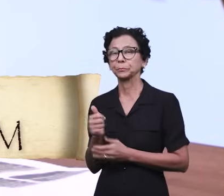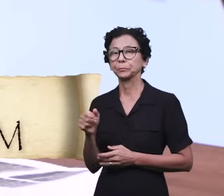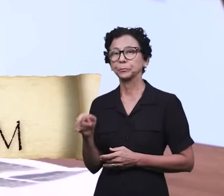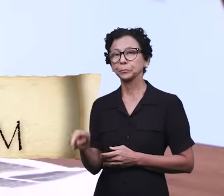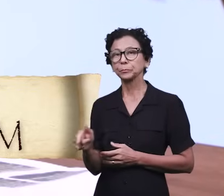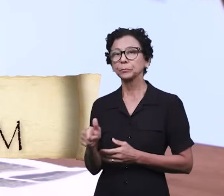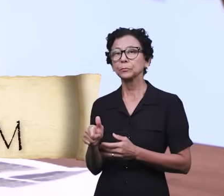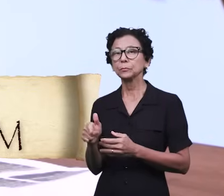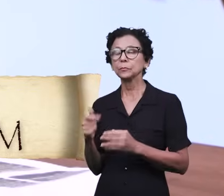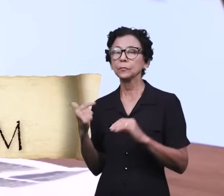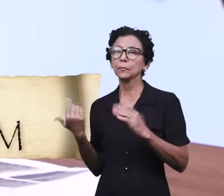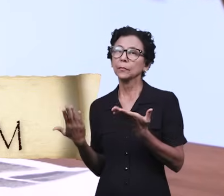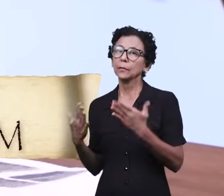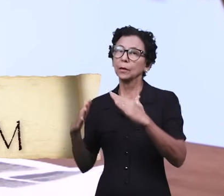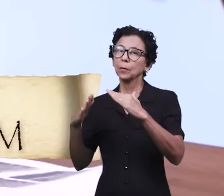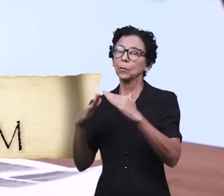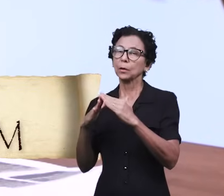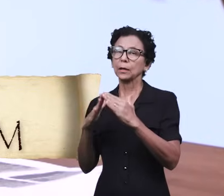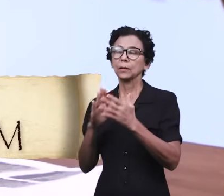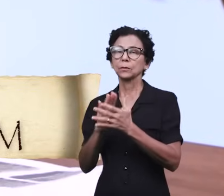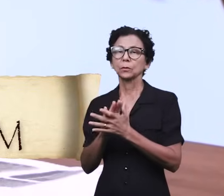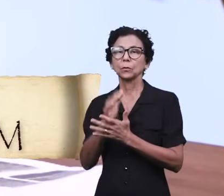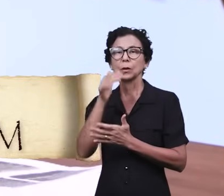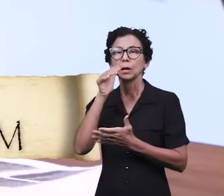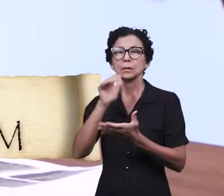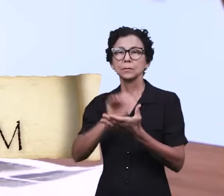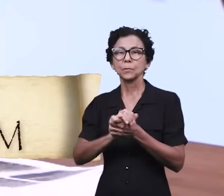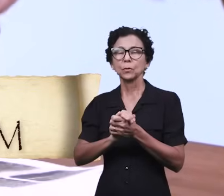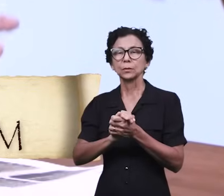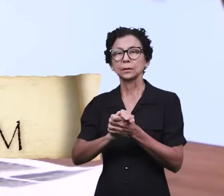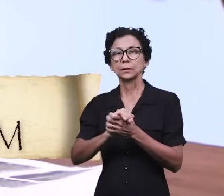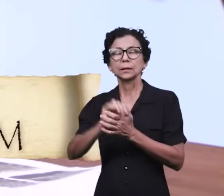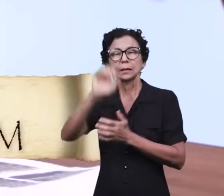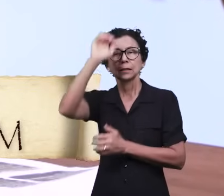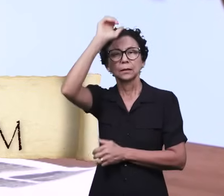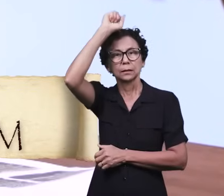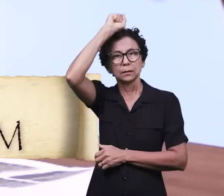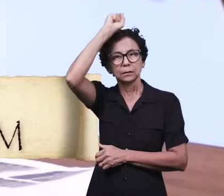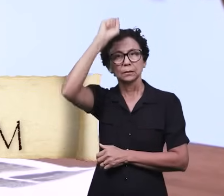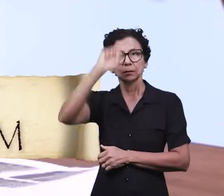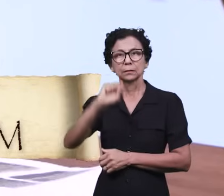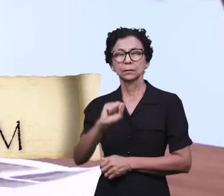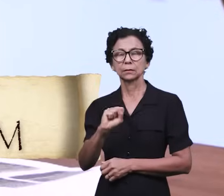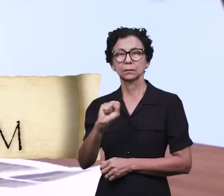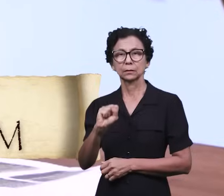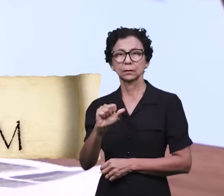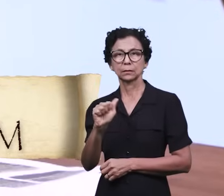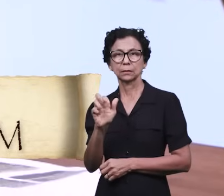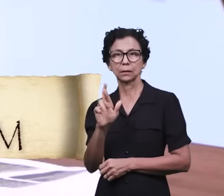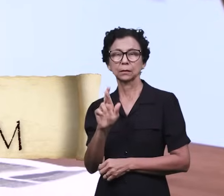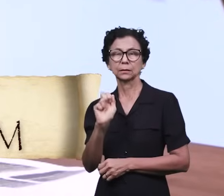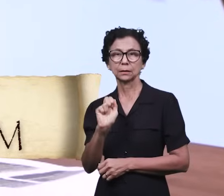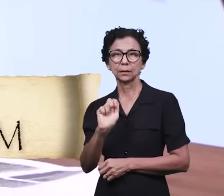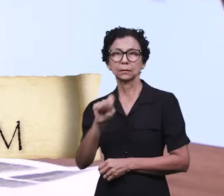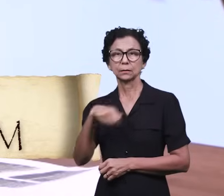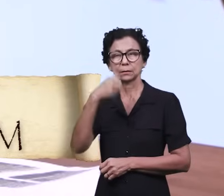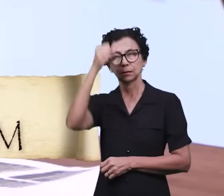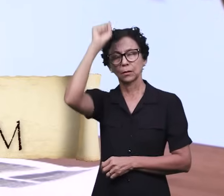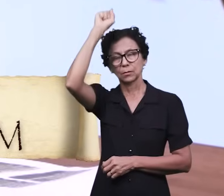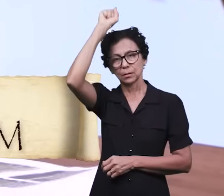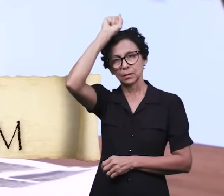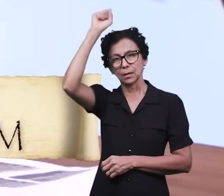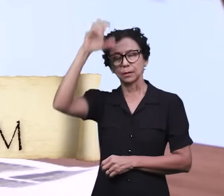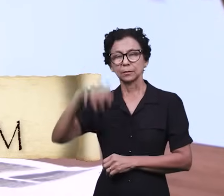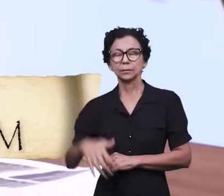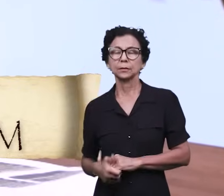Hebrom e também tinha em Berseba. Depois daqueles fatos todos, cujo último fato que aconteceu lá, que foi